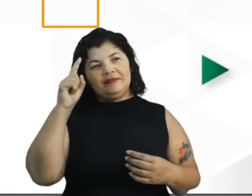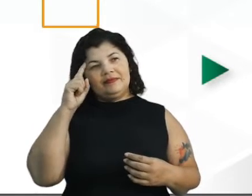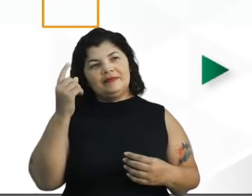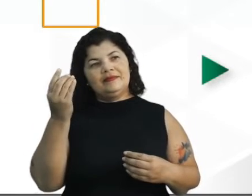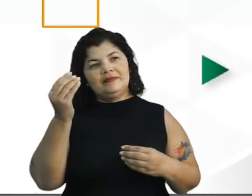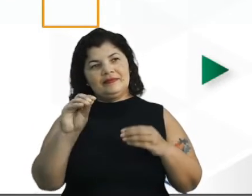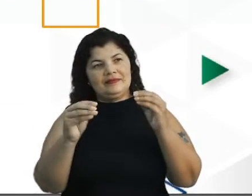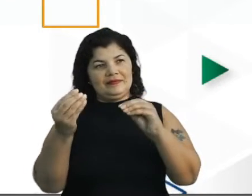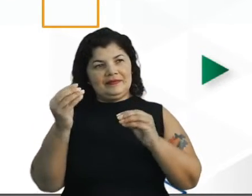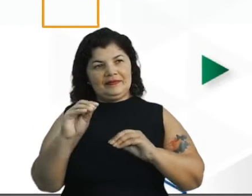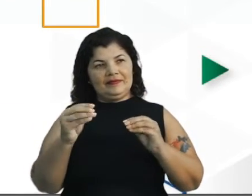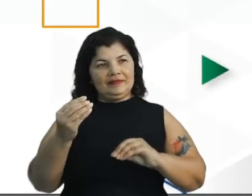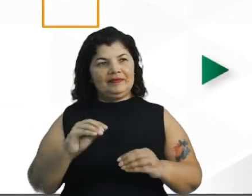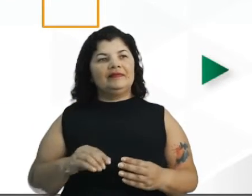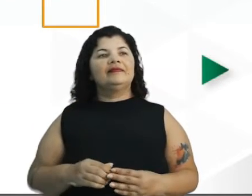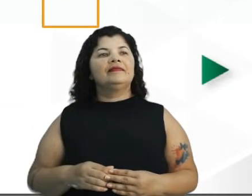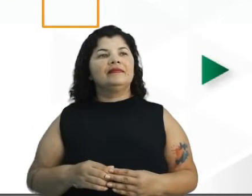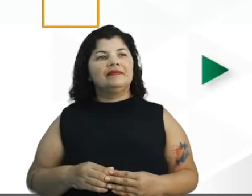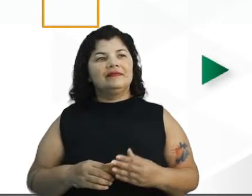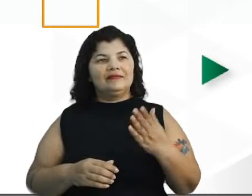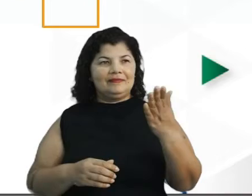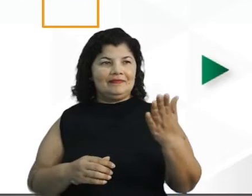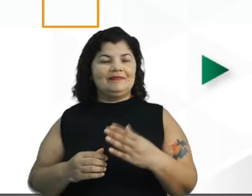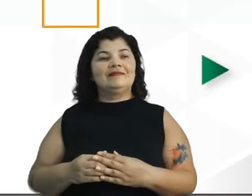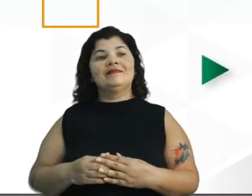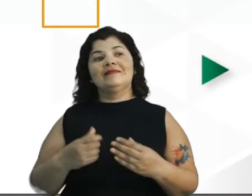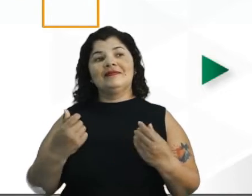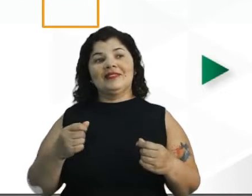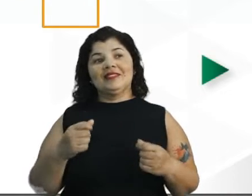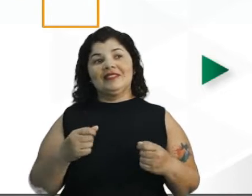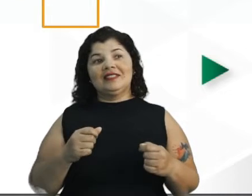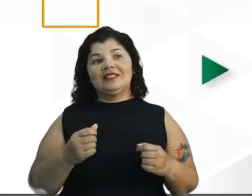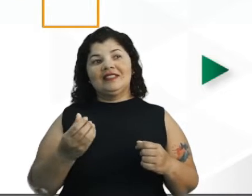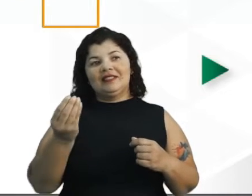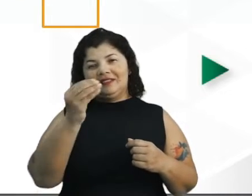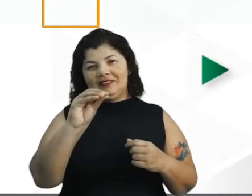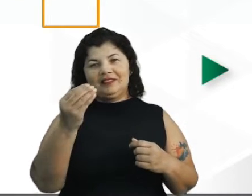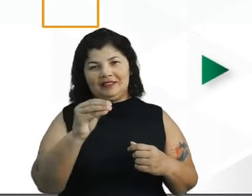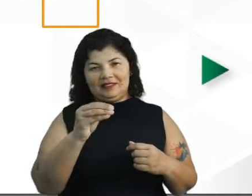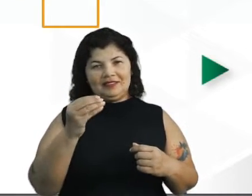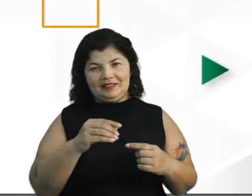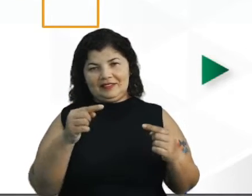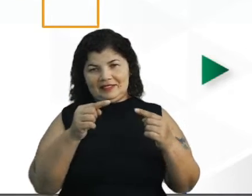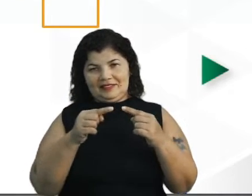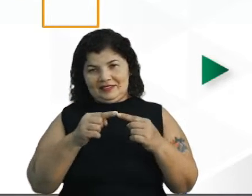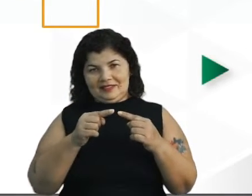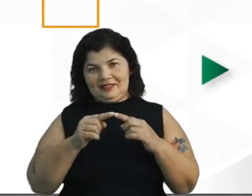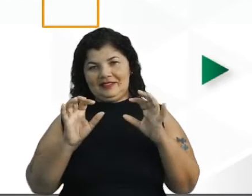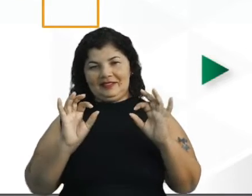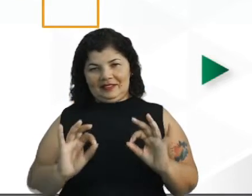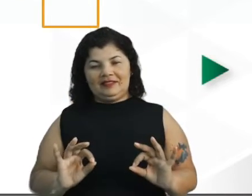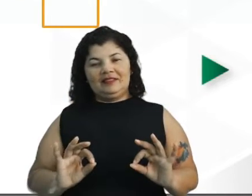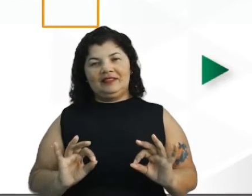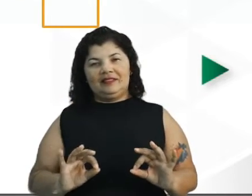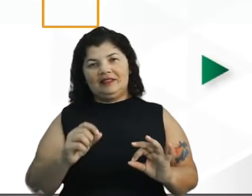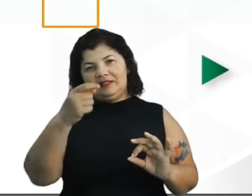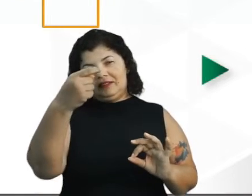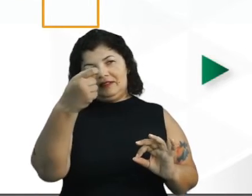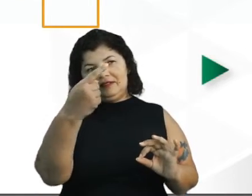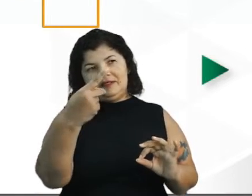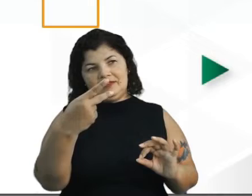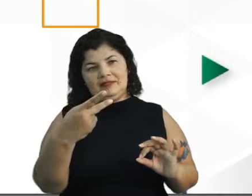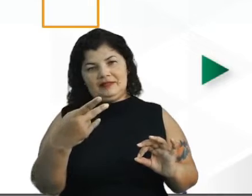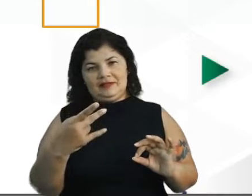encaixam aí. O nosso dever é conseguir colocar as sentenças nas ordens corretas das imagens aí